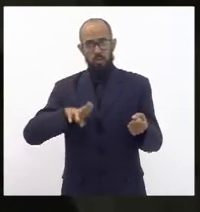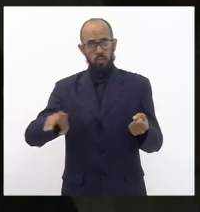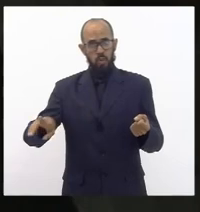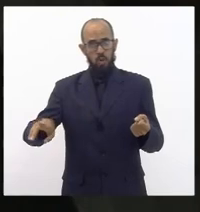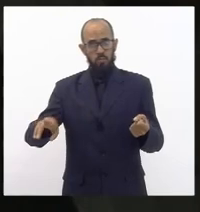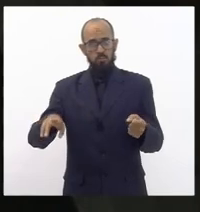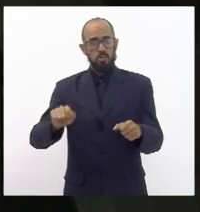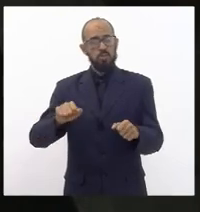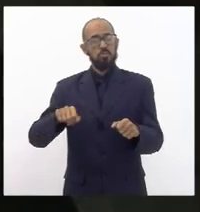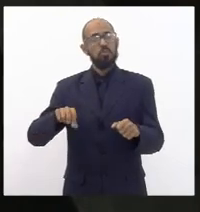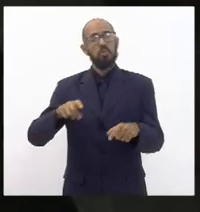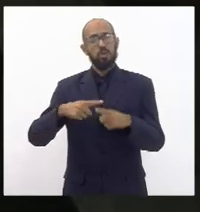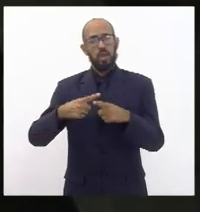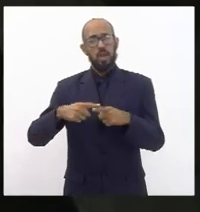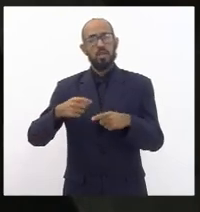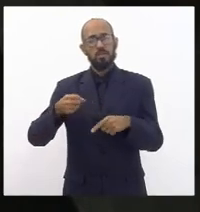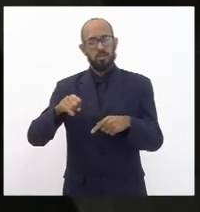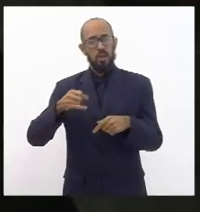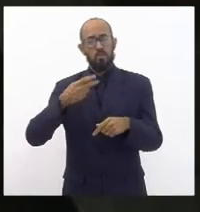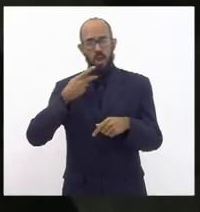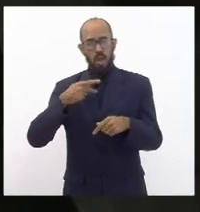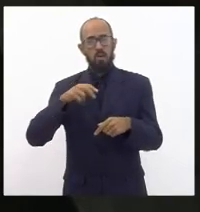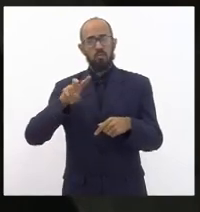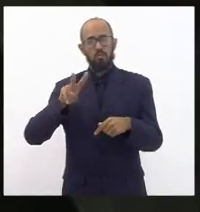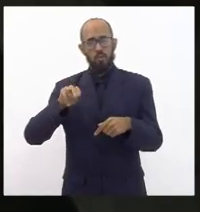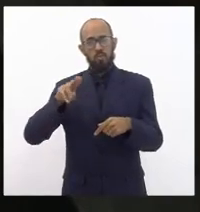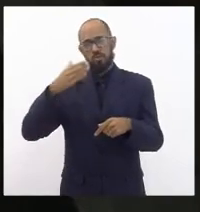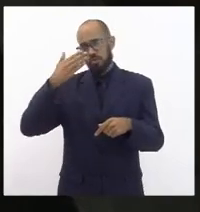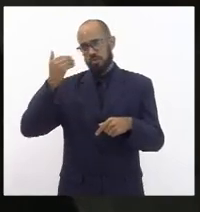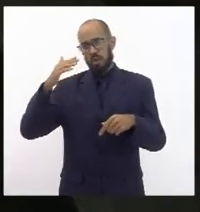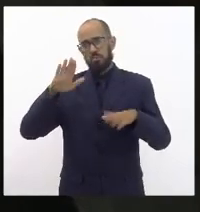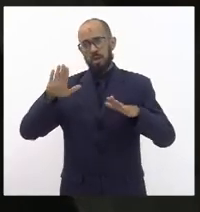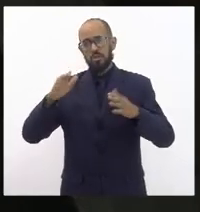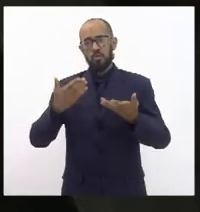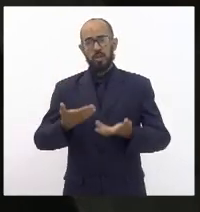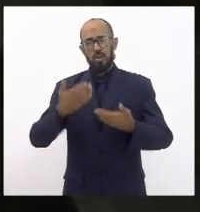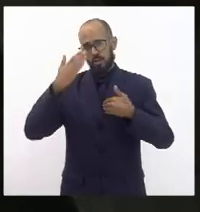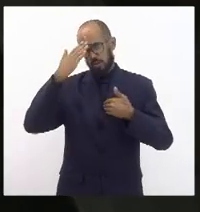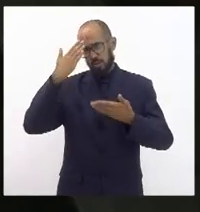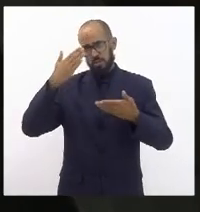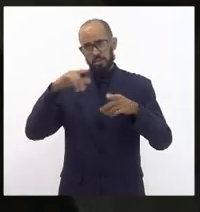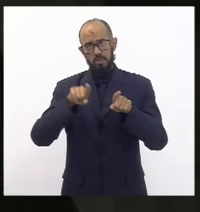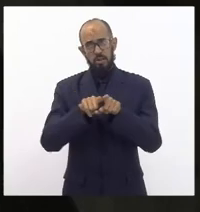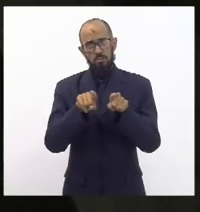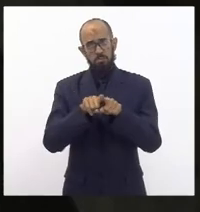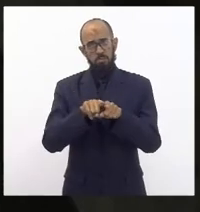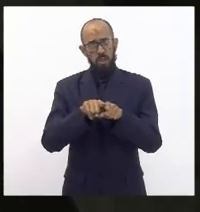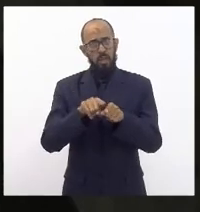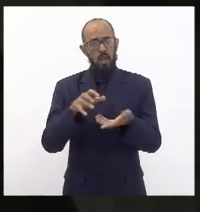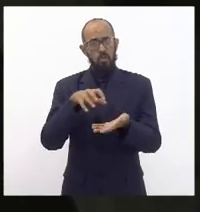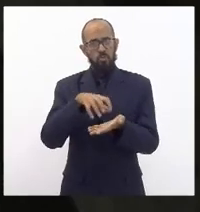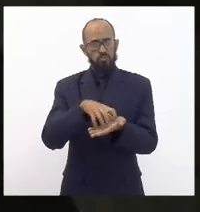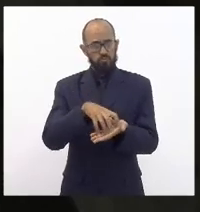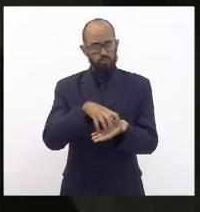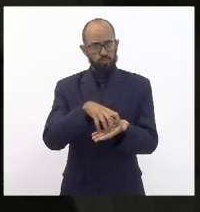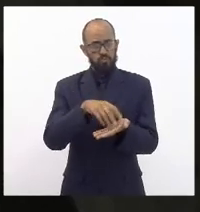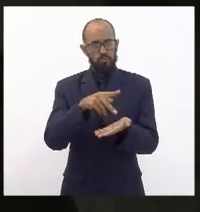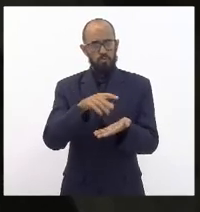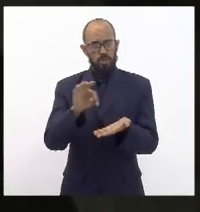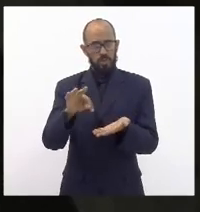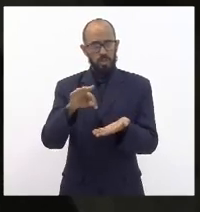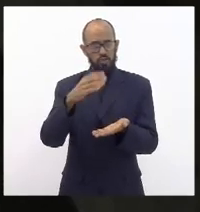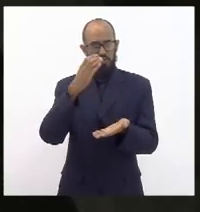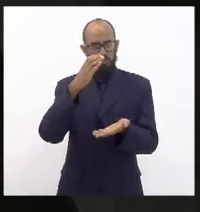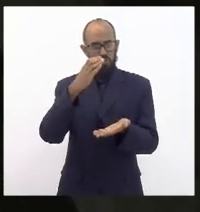de esquecimento com muita gente eu faço questão de registrar também um agradecimento público ao diretório municipal do PT de Niterói na o